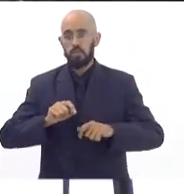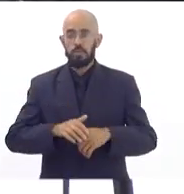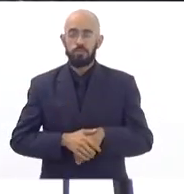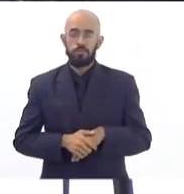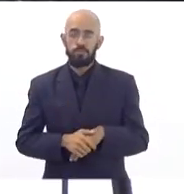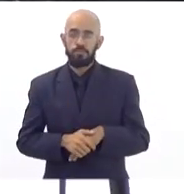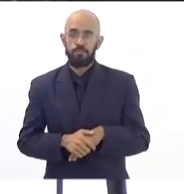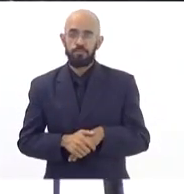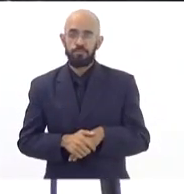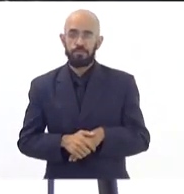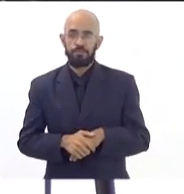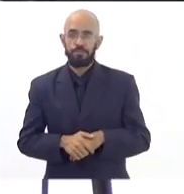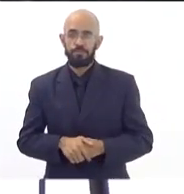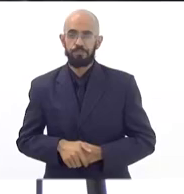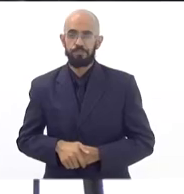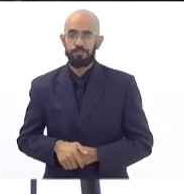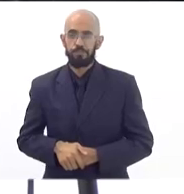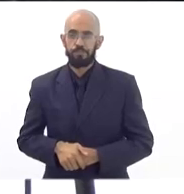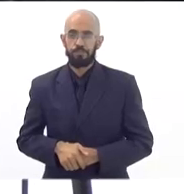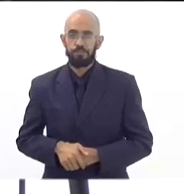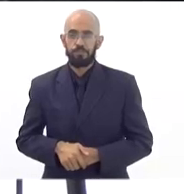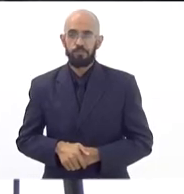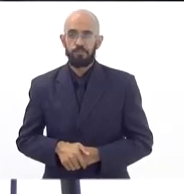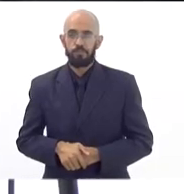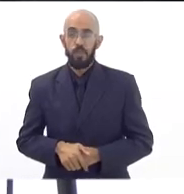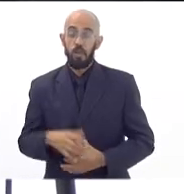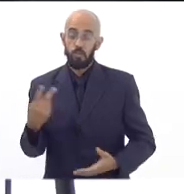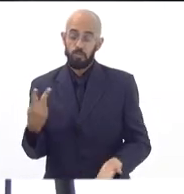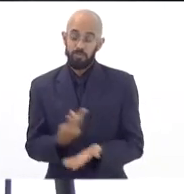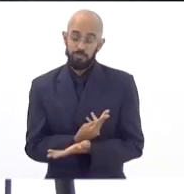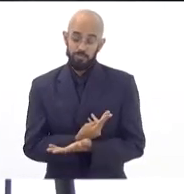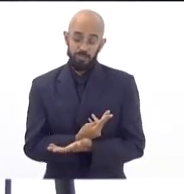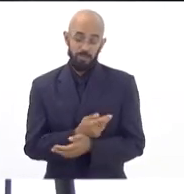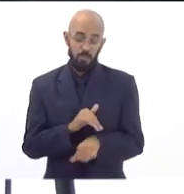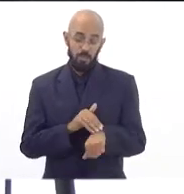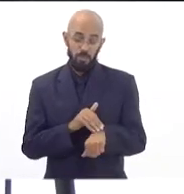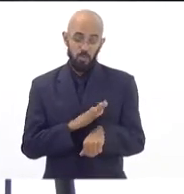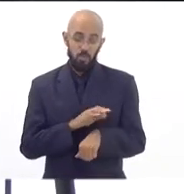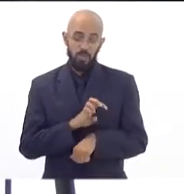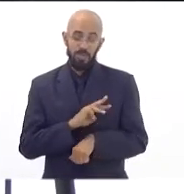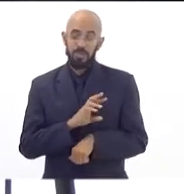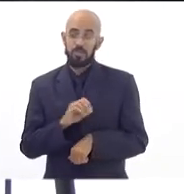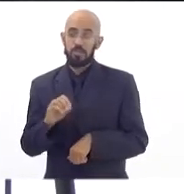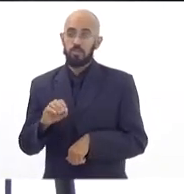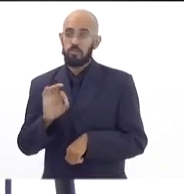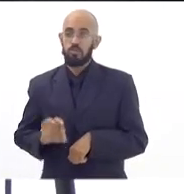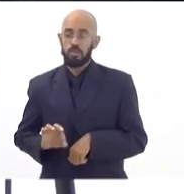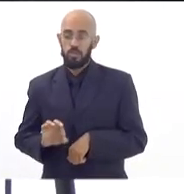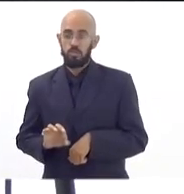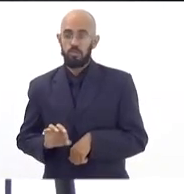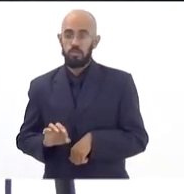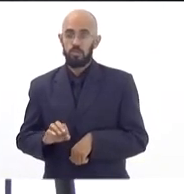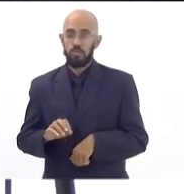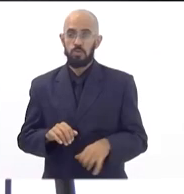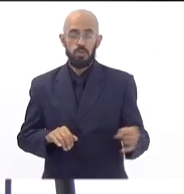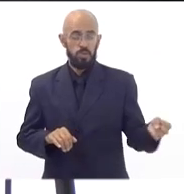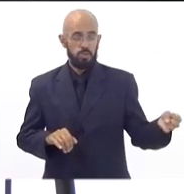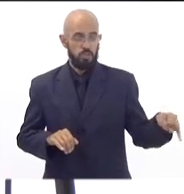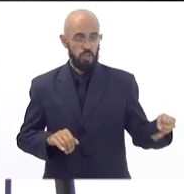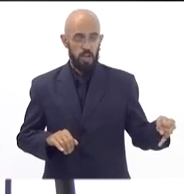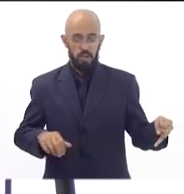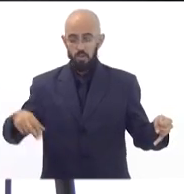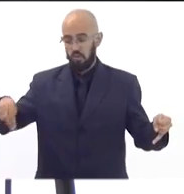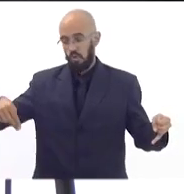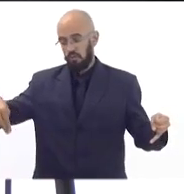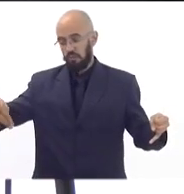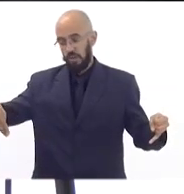o Whisky de acontecimento aumentaram marquei mais de trezentos por cento né em janeiro de entre Janeiro e